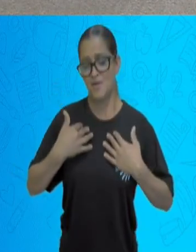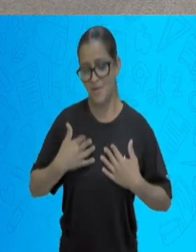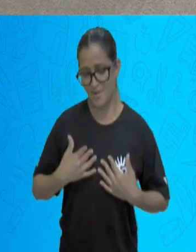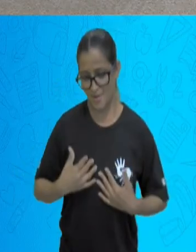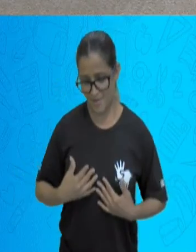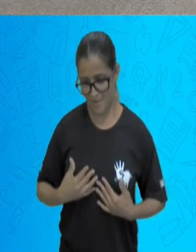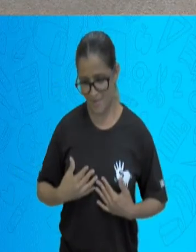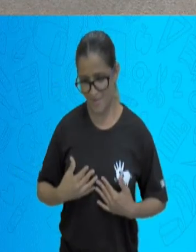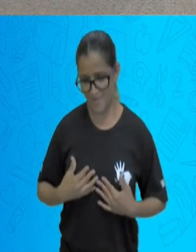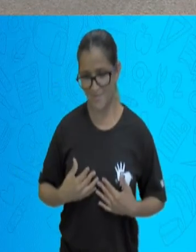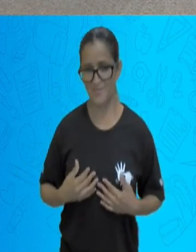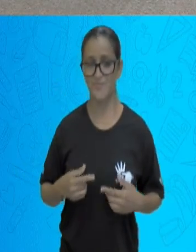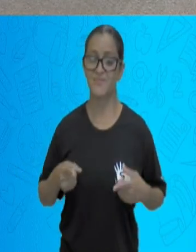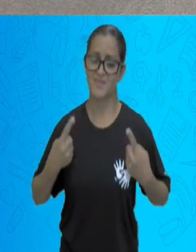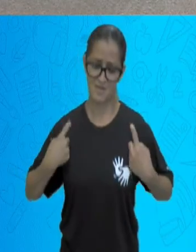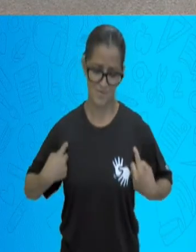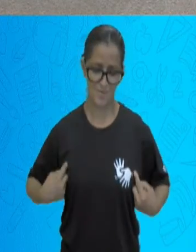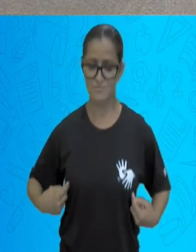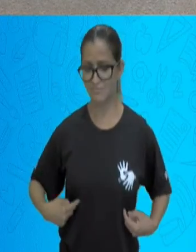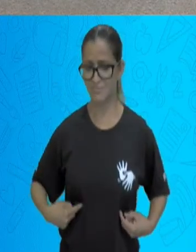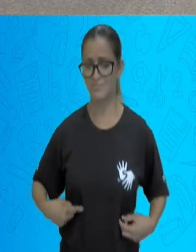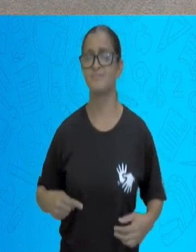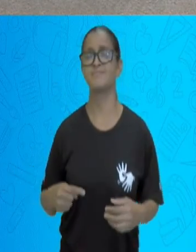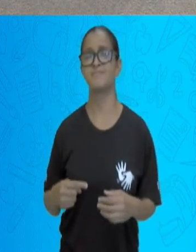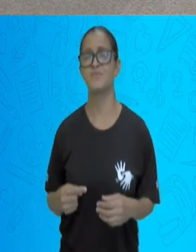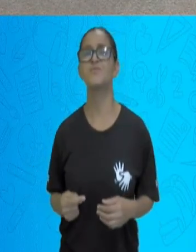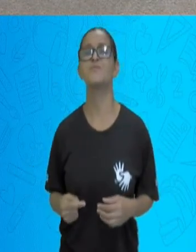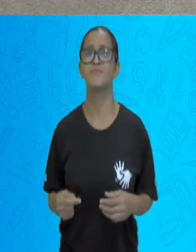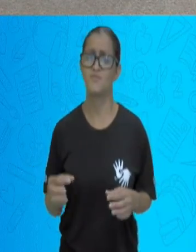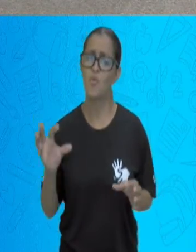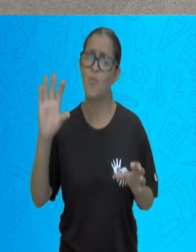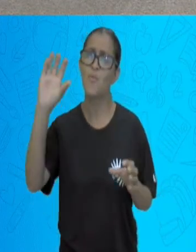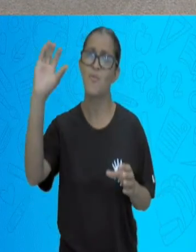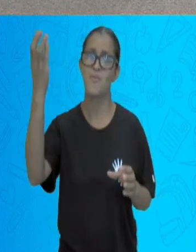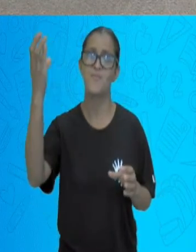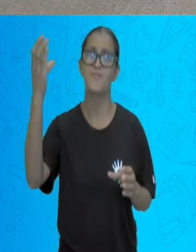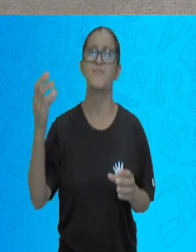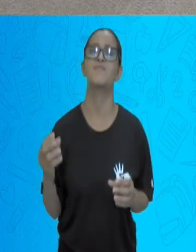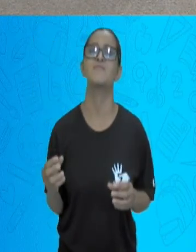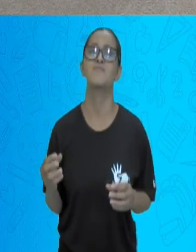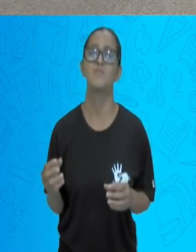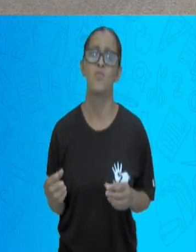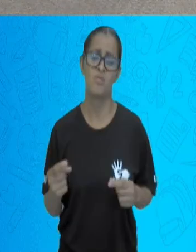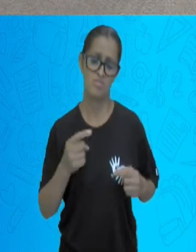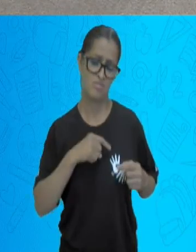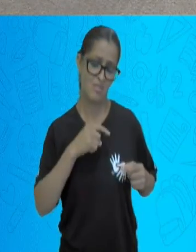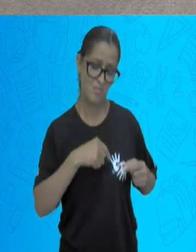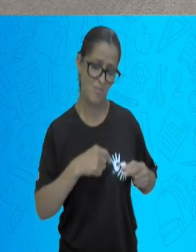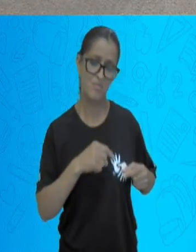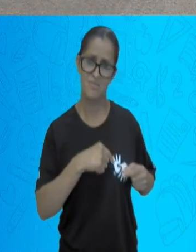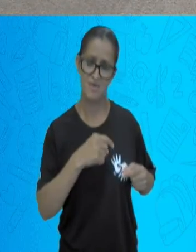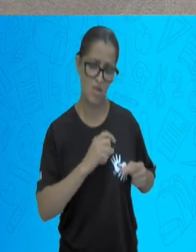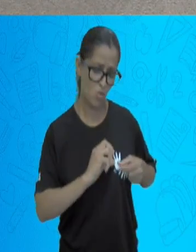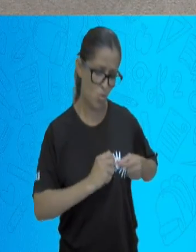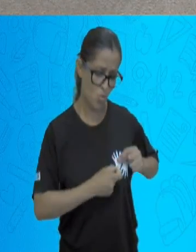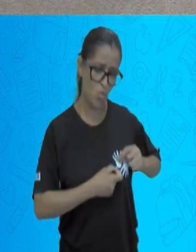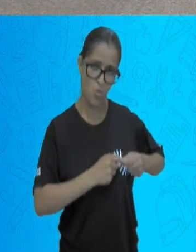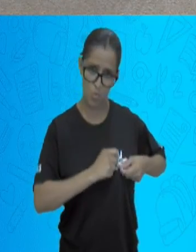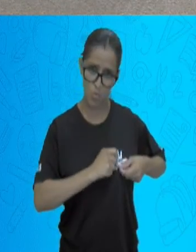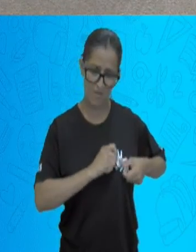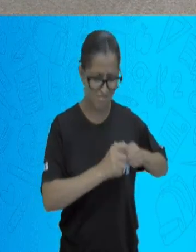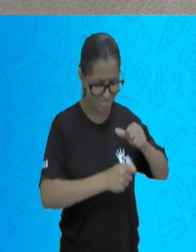chegar no final, onde vai acontecer realmente a purificação do ar que eu inspirei.